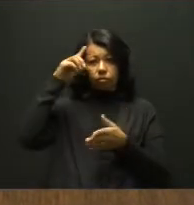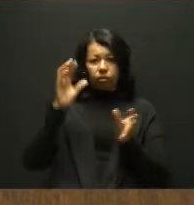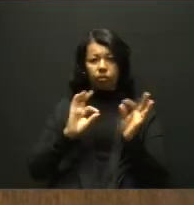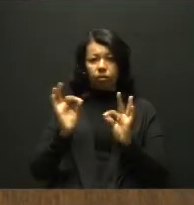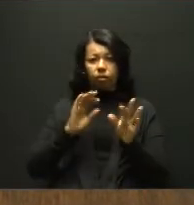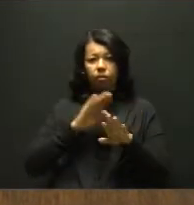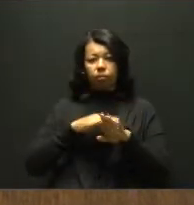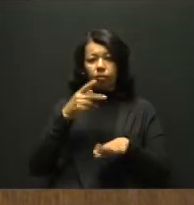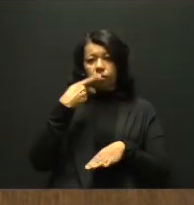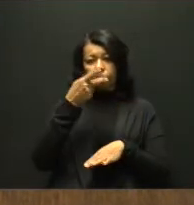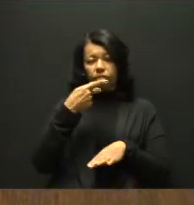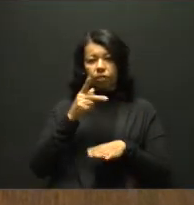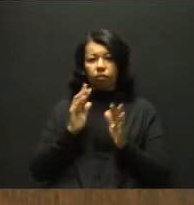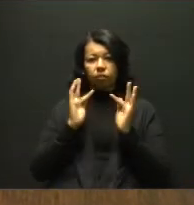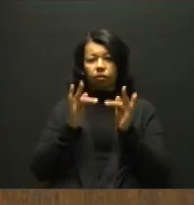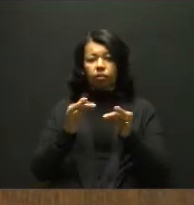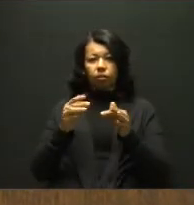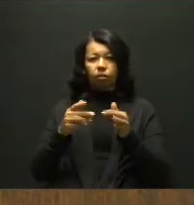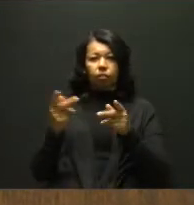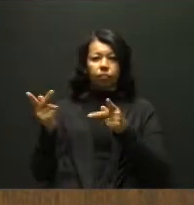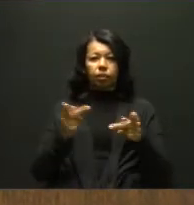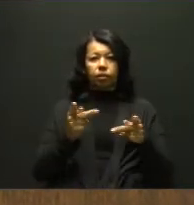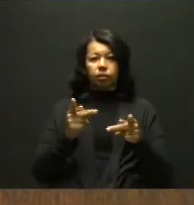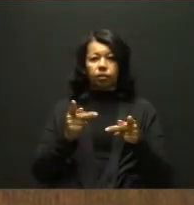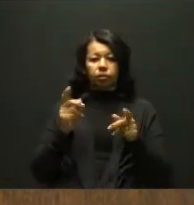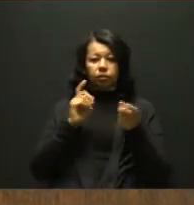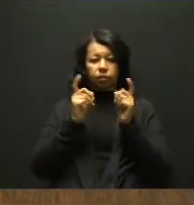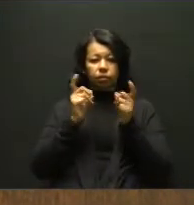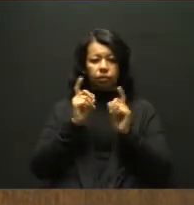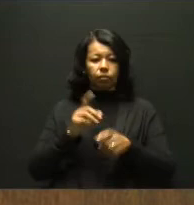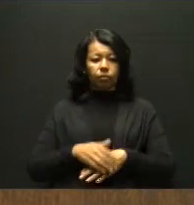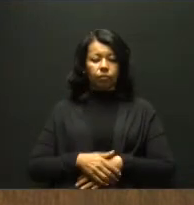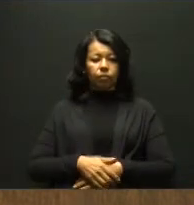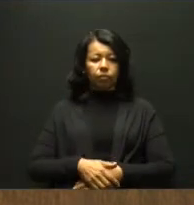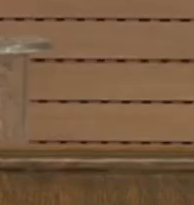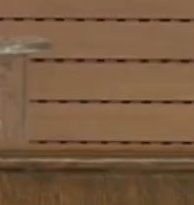nada mais havendo a tratar declarou encerrada a presente sessão